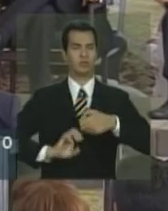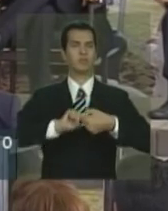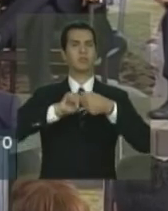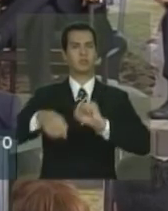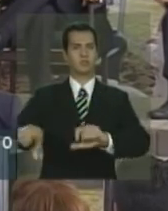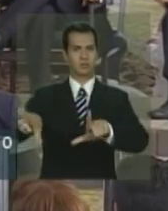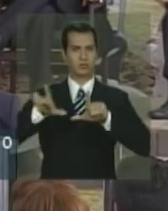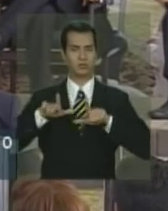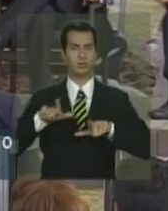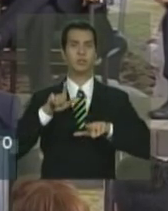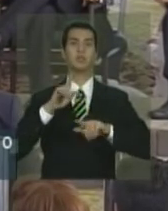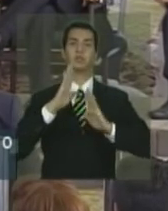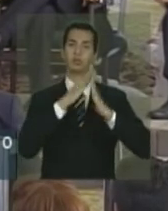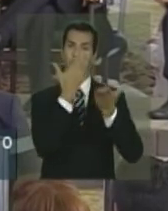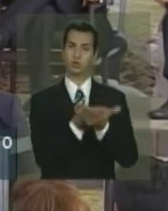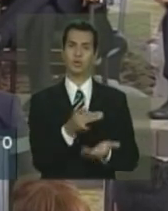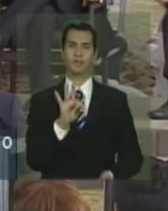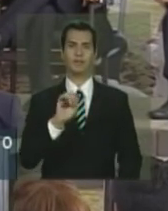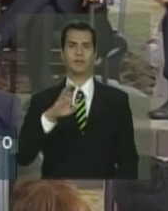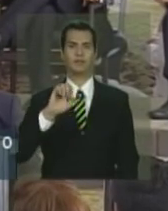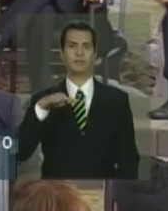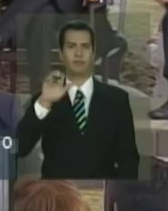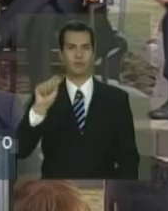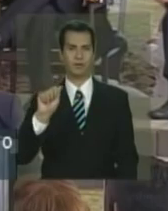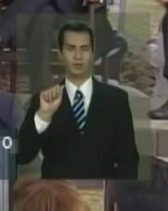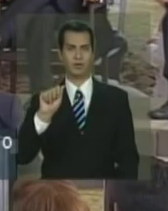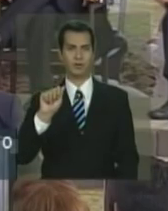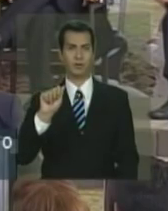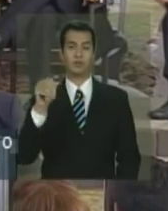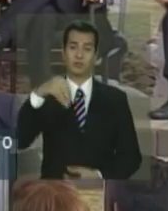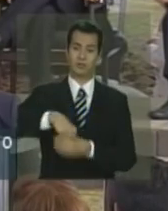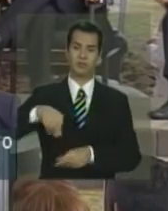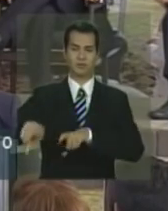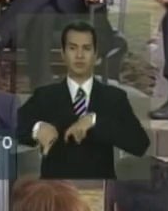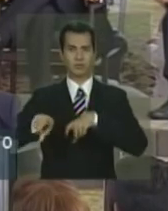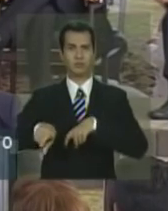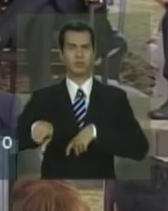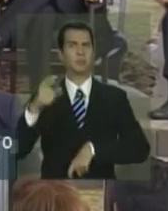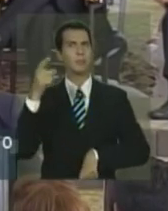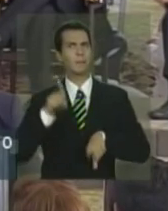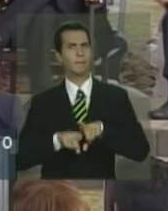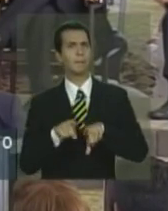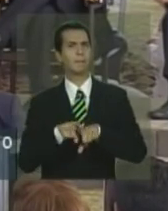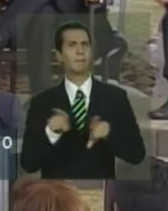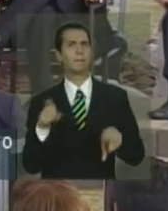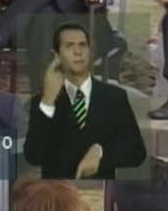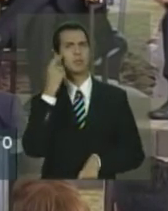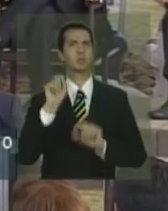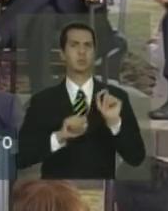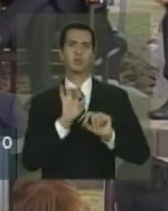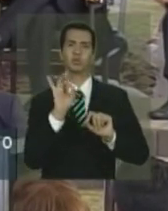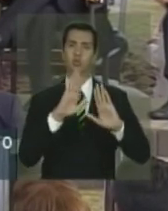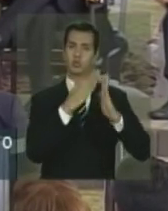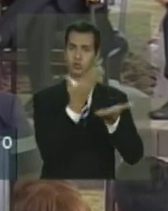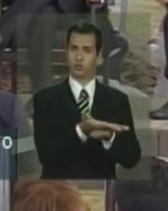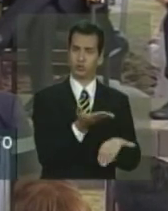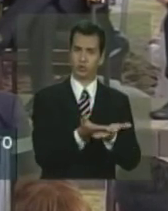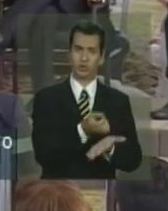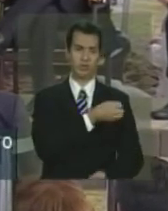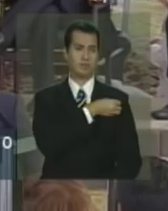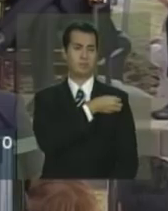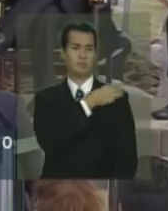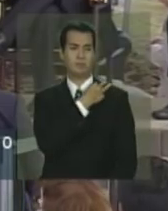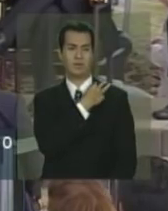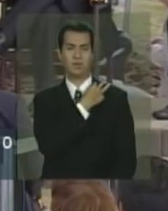escola técnica rural, que não seja pura e simplesmente uma escola de ensino médio, mas que seja